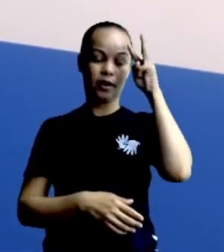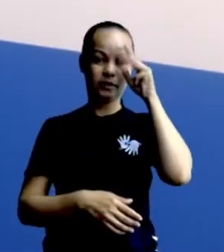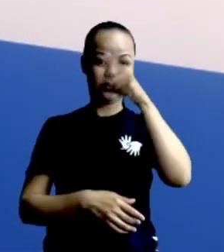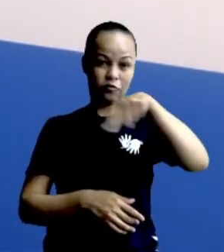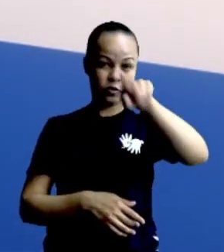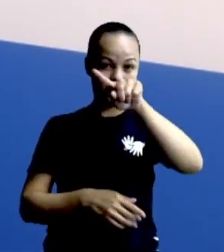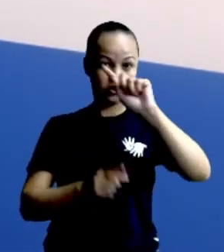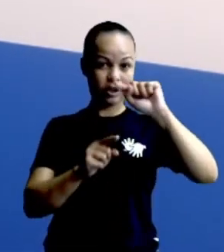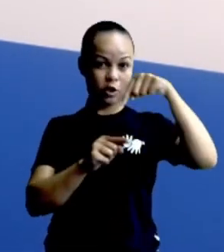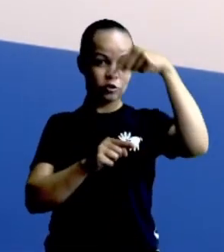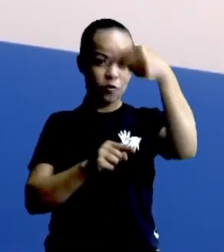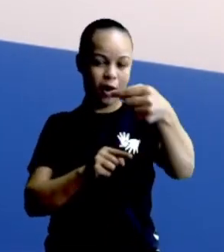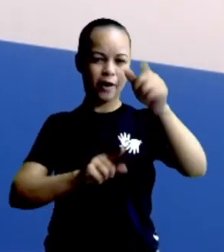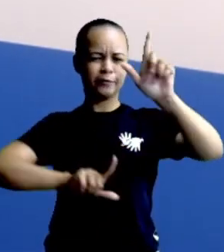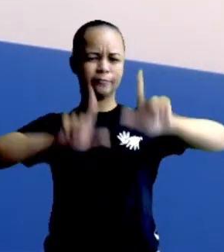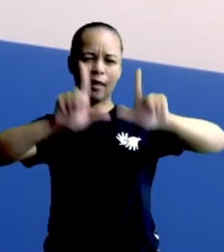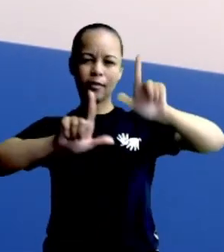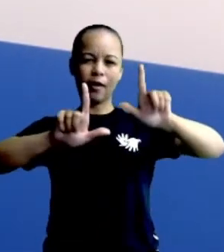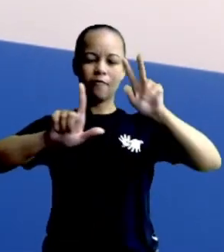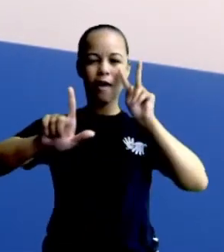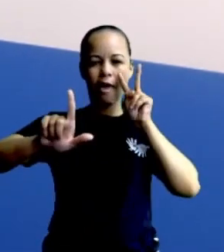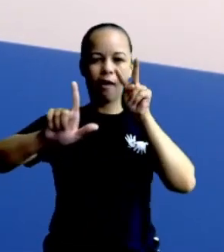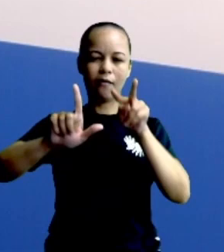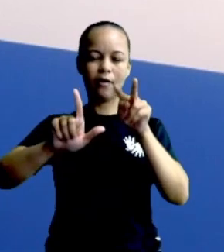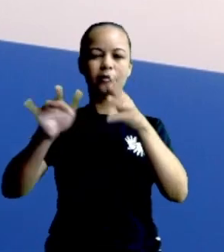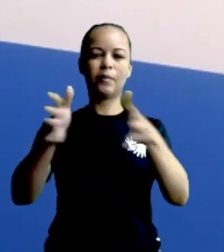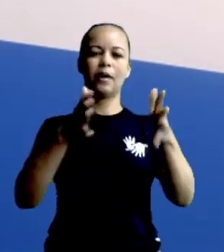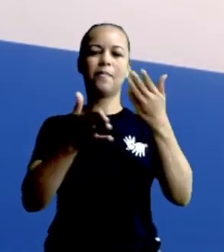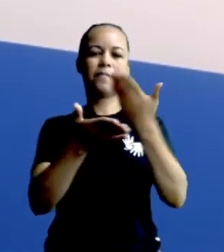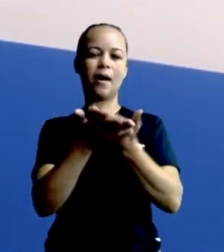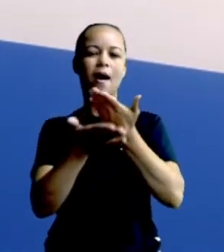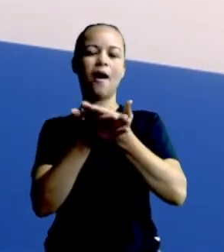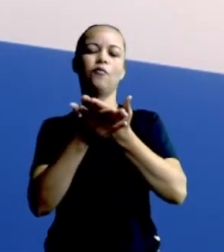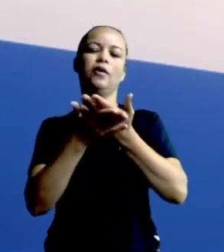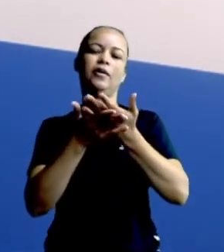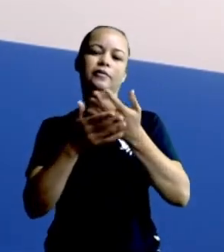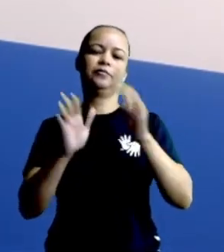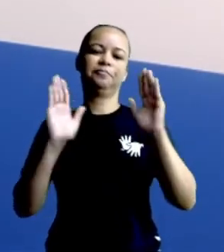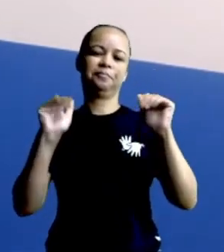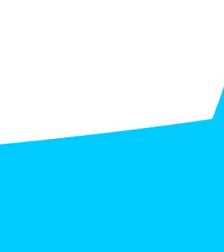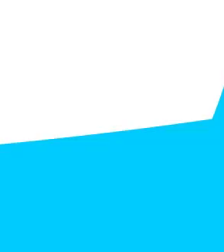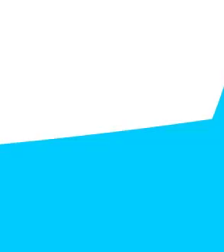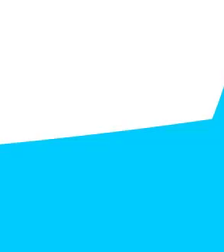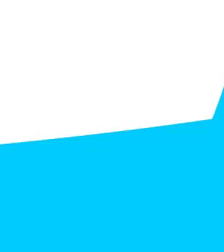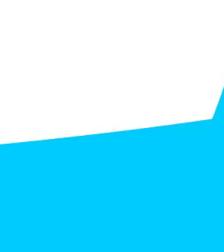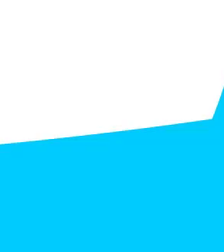esteja aí do outro lado da telinha ligadinho para mais uma aula de matemática. Até lá!